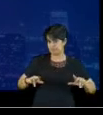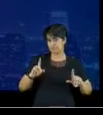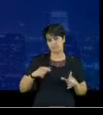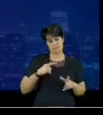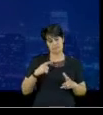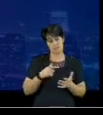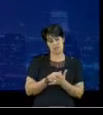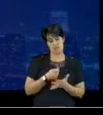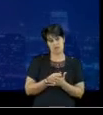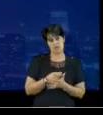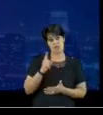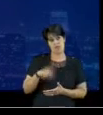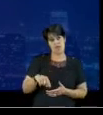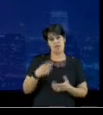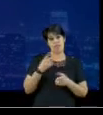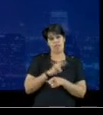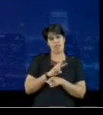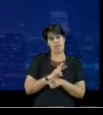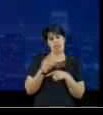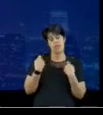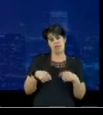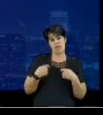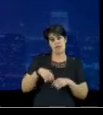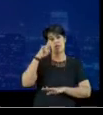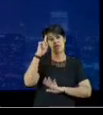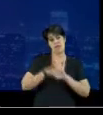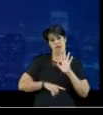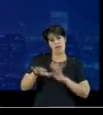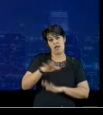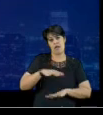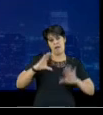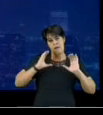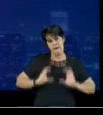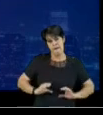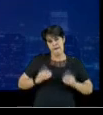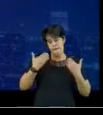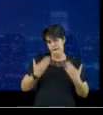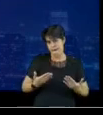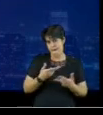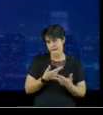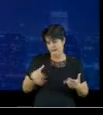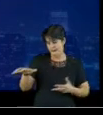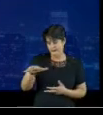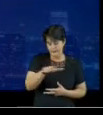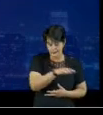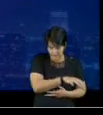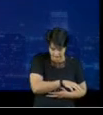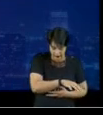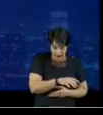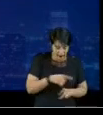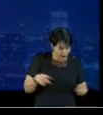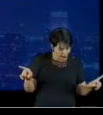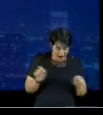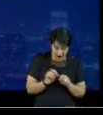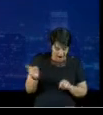nobre função de defender os direitos do cidadão perante as empresas dos respectivos setores, bem